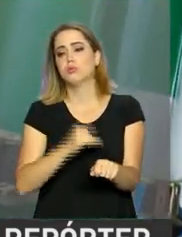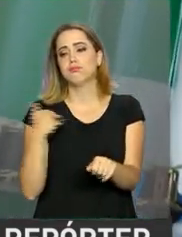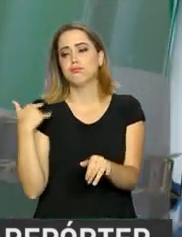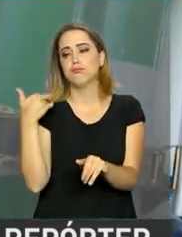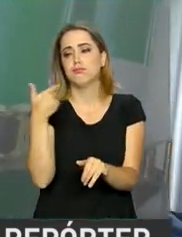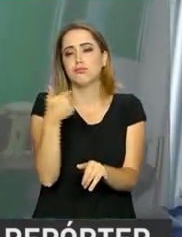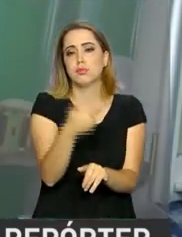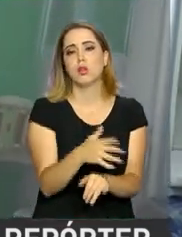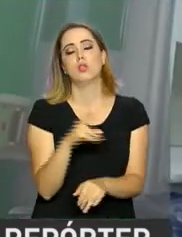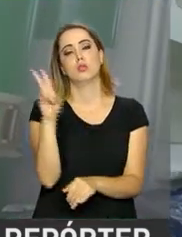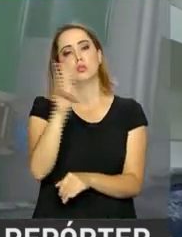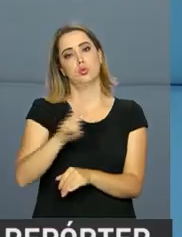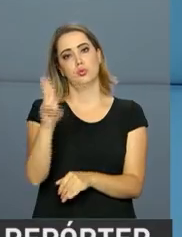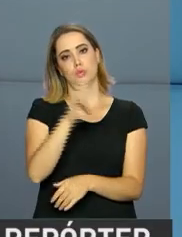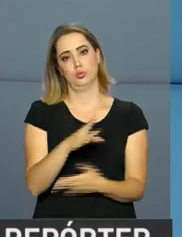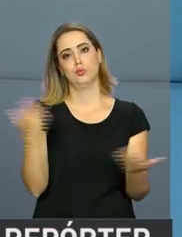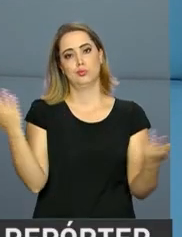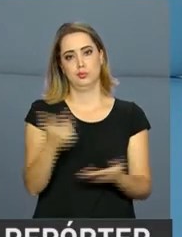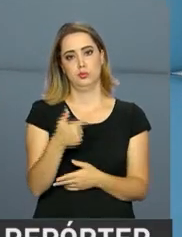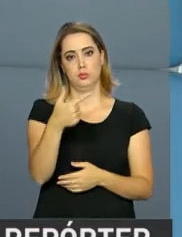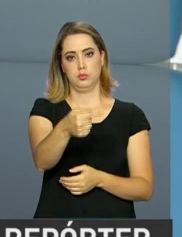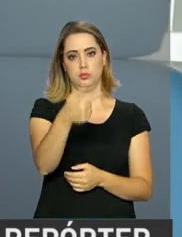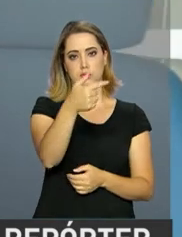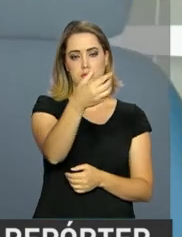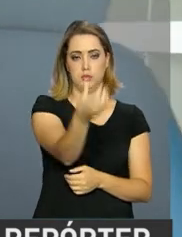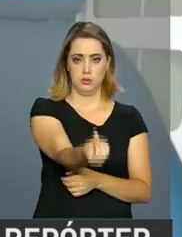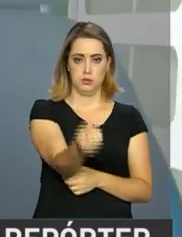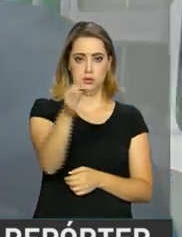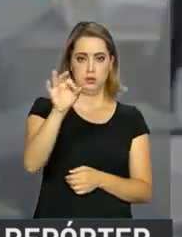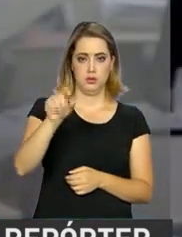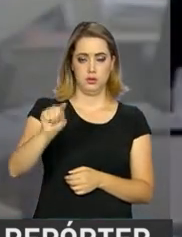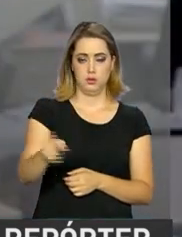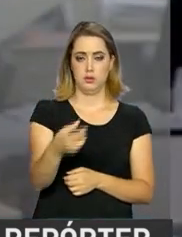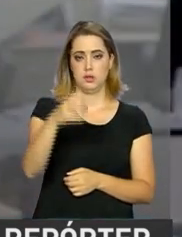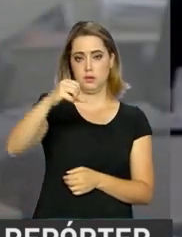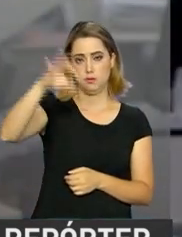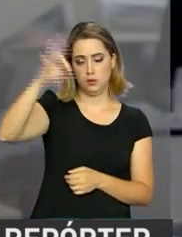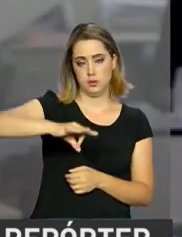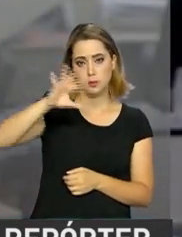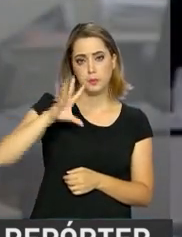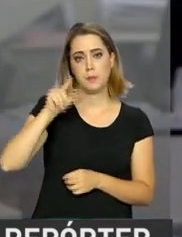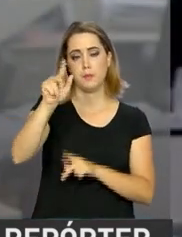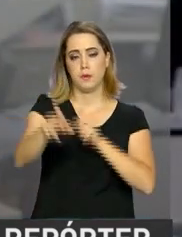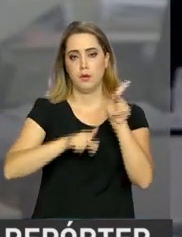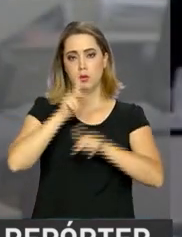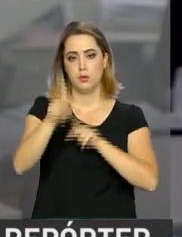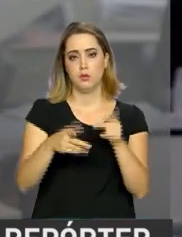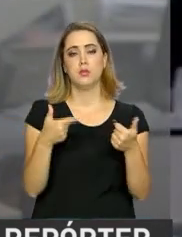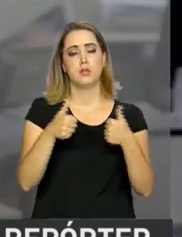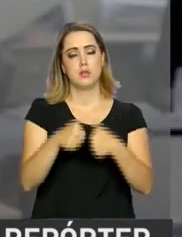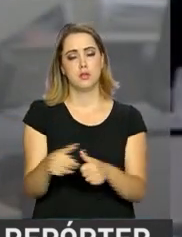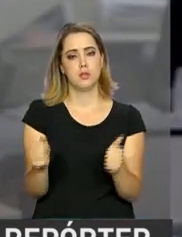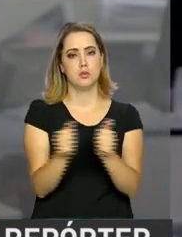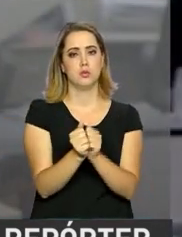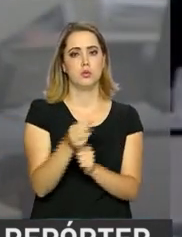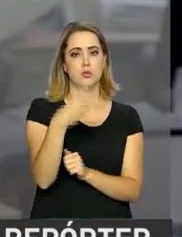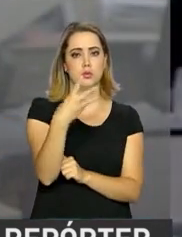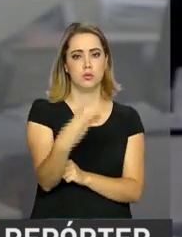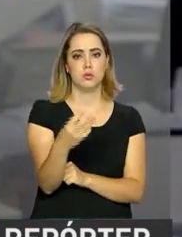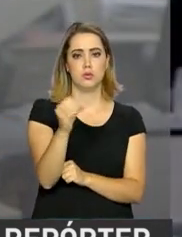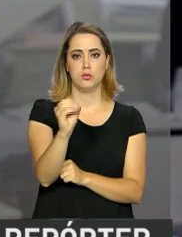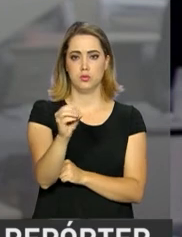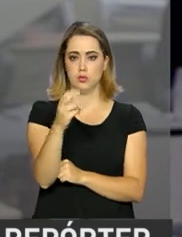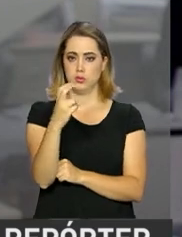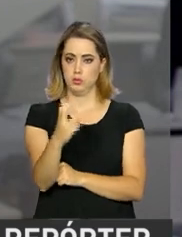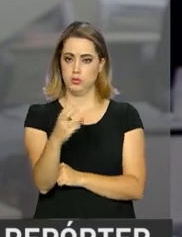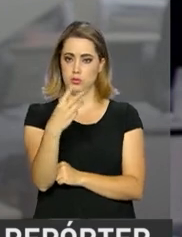atualmente o samu atende 76,9 por cento da população brasileira e está em 3 mil e 52 municípios só para